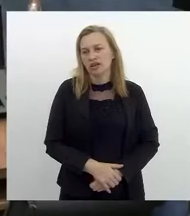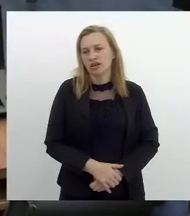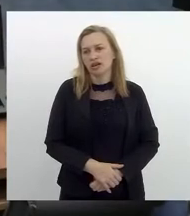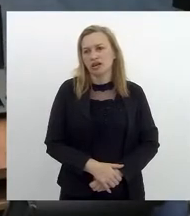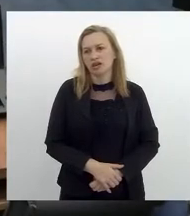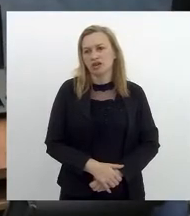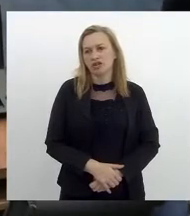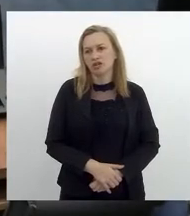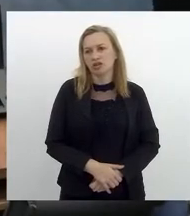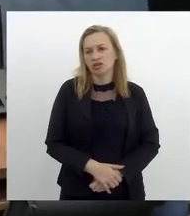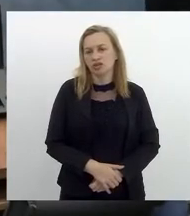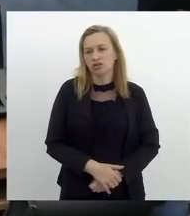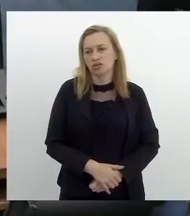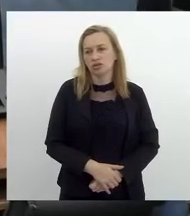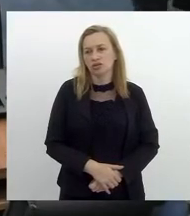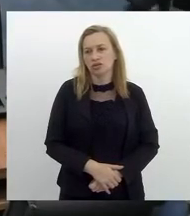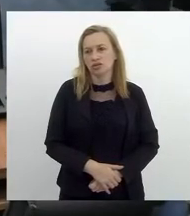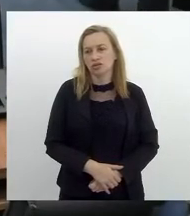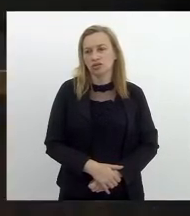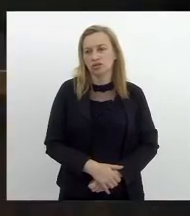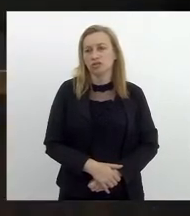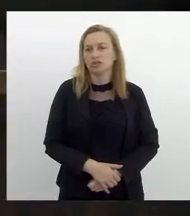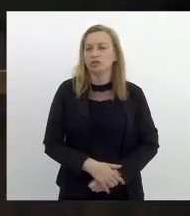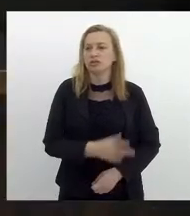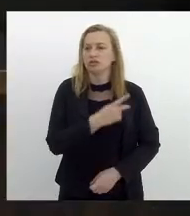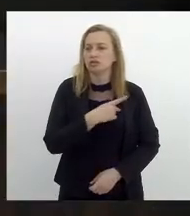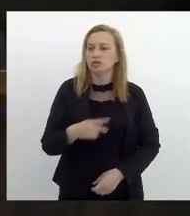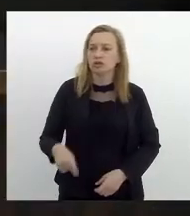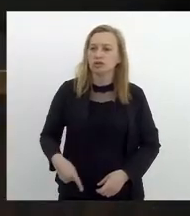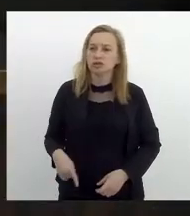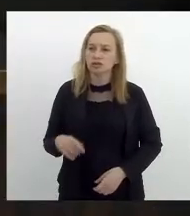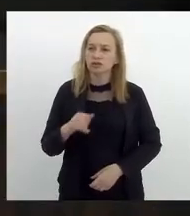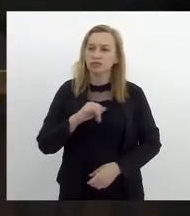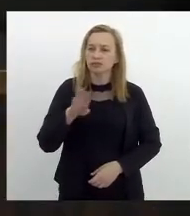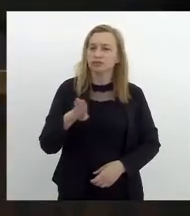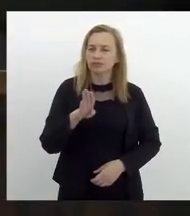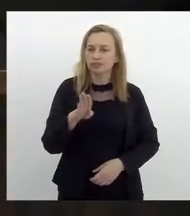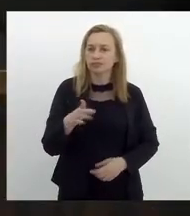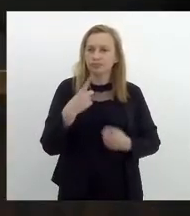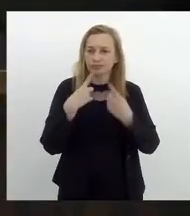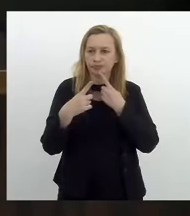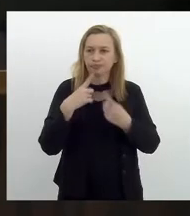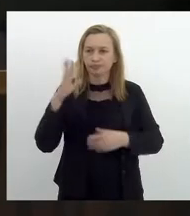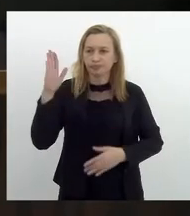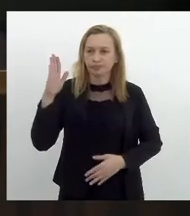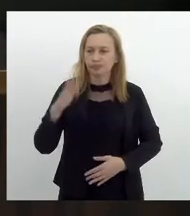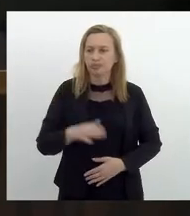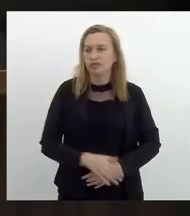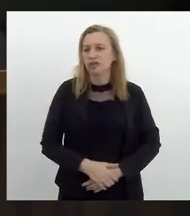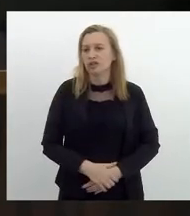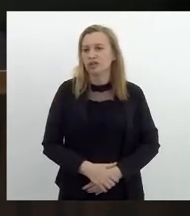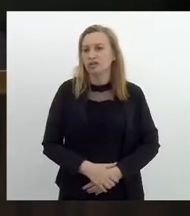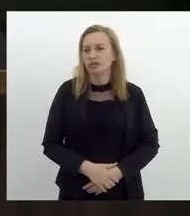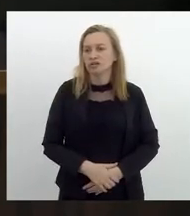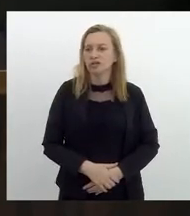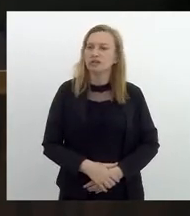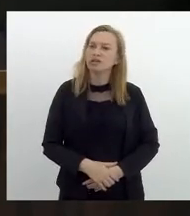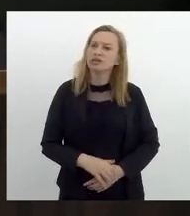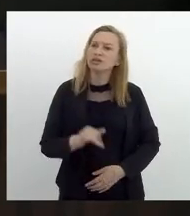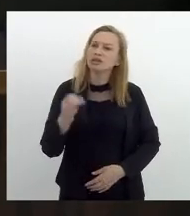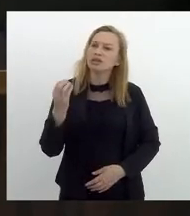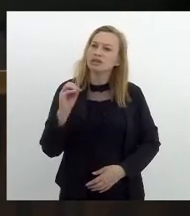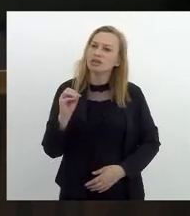Para discutir, presidente deputado... Jair Bittencourt, pela me inscreve ordem. Com gentileza para discutir, deputado Sérgio. Sérgio Fernandes?